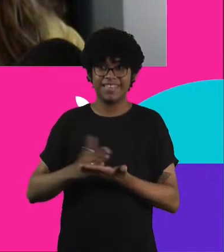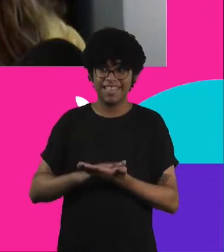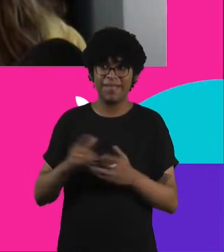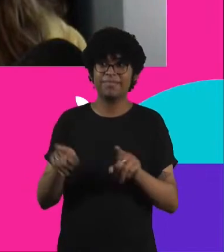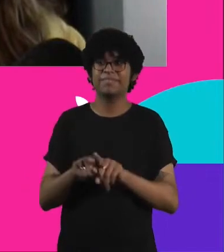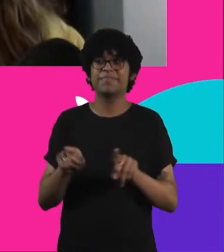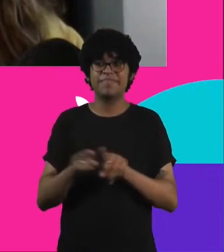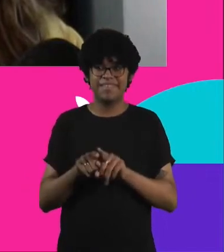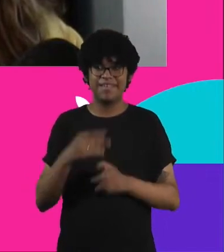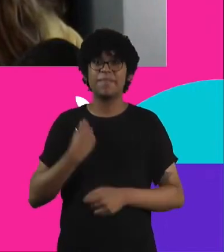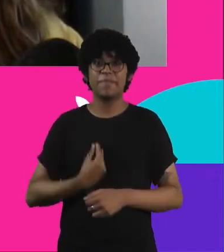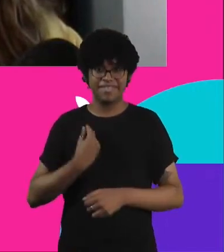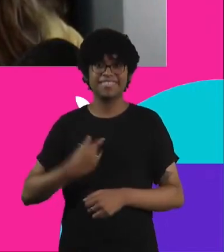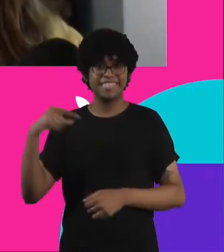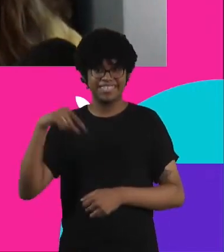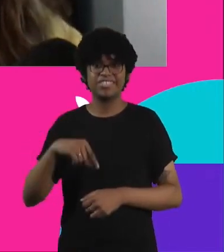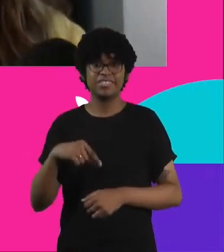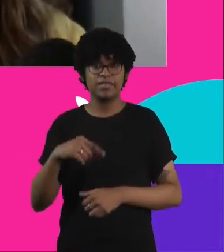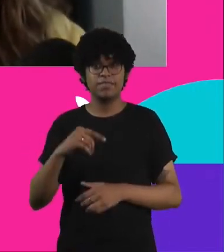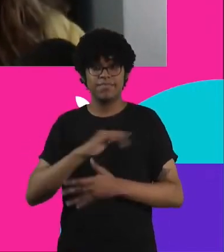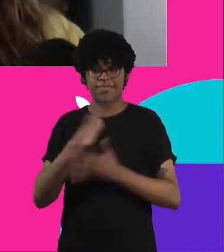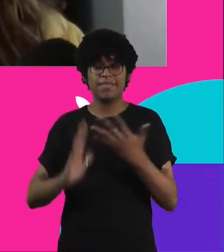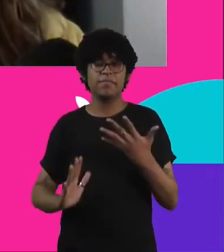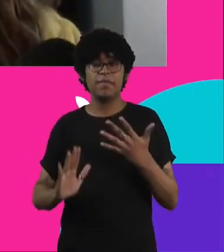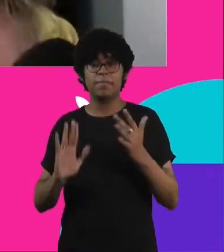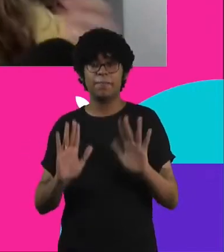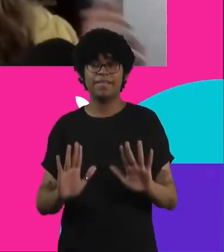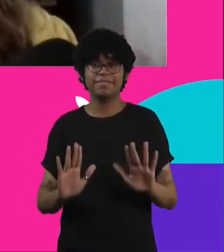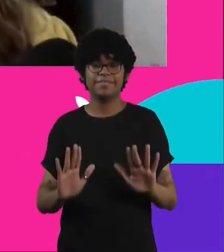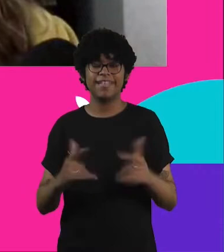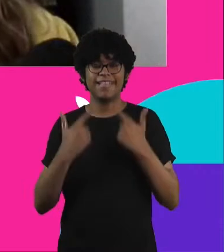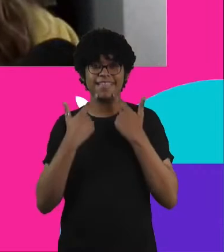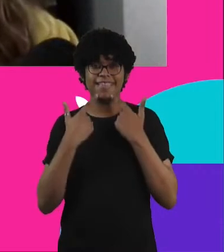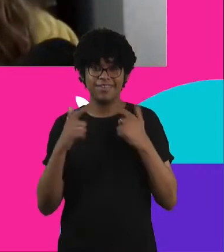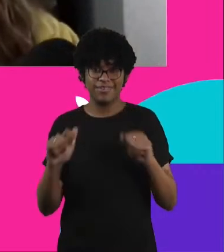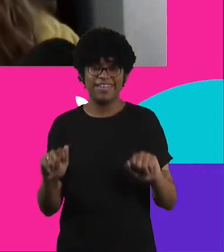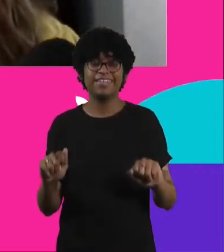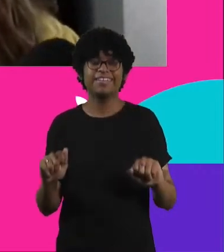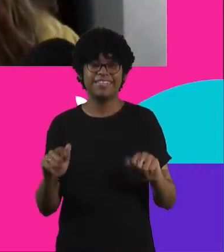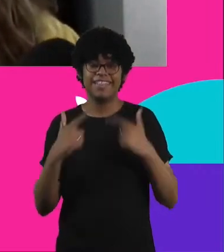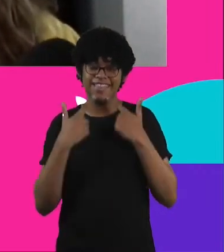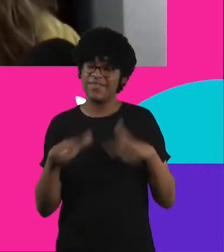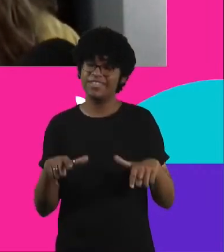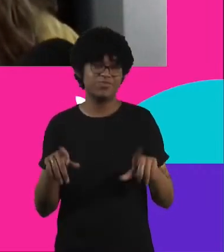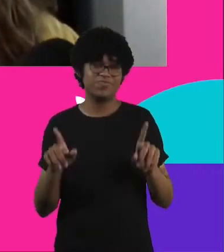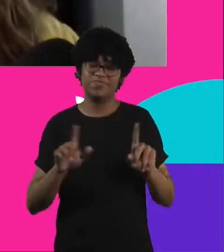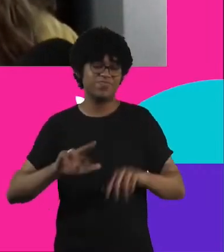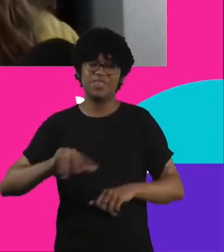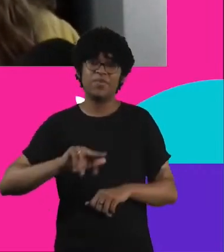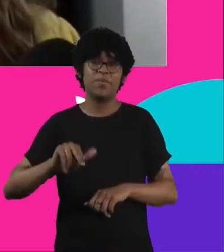também aqui presentes no evento de Libras, mas essas linguagens, elas não são neutras.